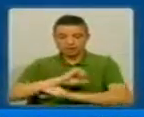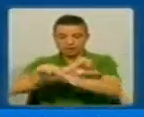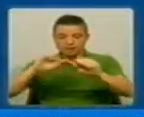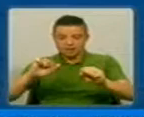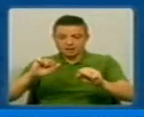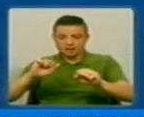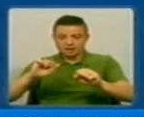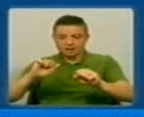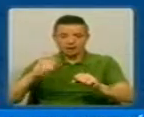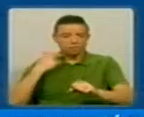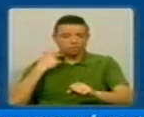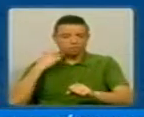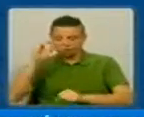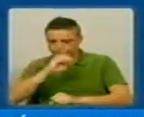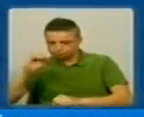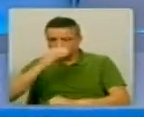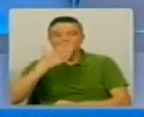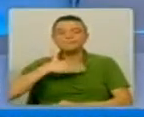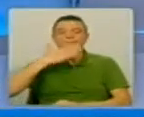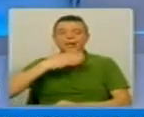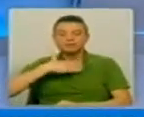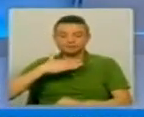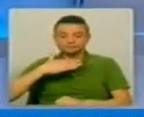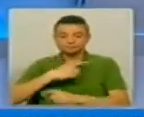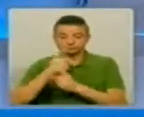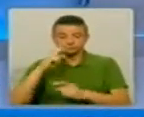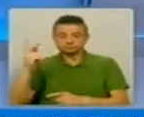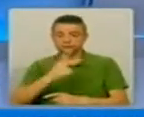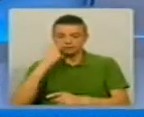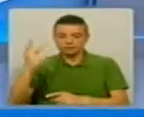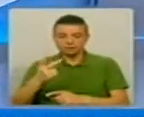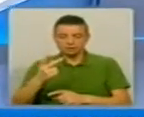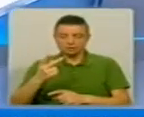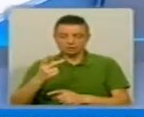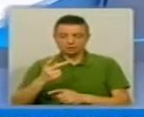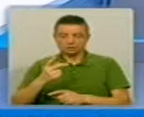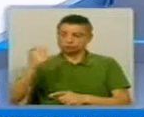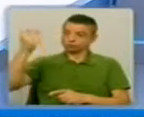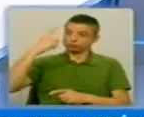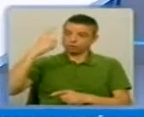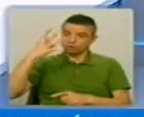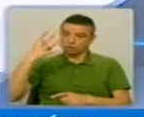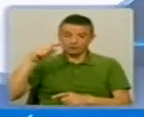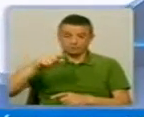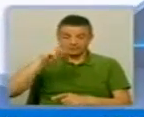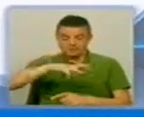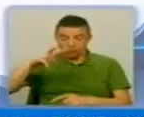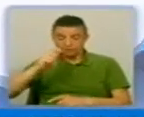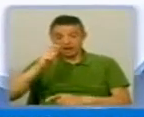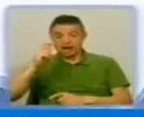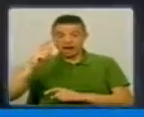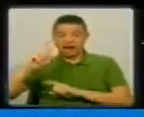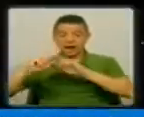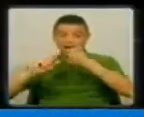uma anã branca, que corresponde à fase final da vida de uma estrela como o nosso Sol. O nosso Sol, daqui a 4 mil milhões de anos, vai se tornar numa